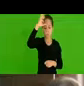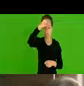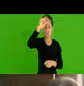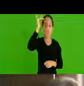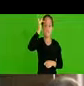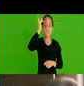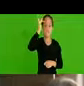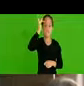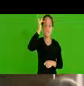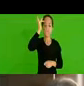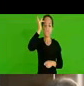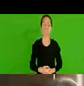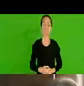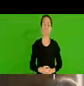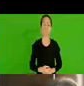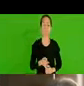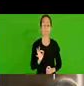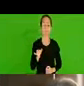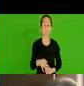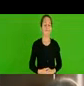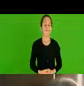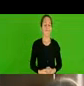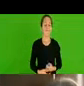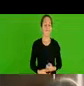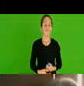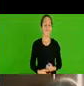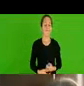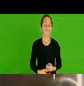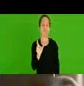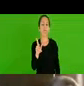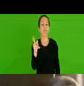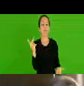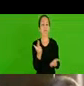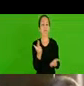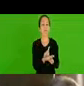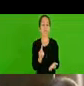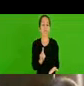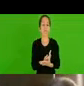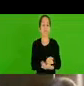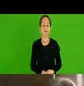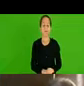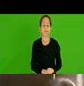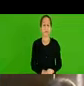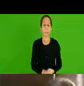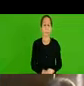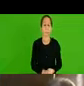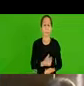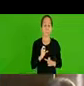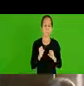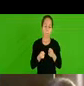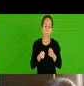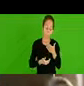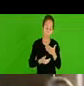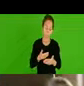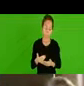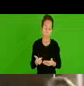tá obtido ali, tá gente, tá um errinho aí, então o esforço por ir progressivamente estruturando,